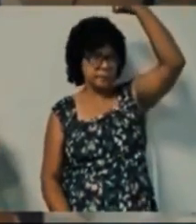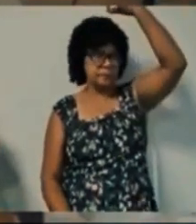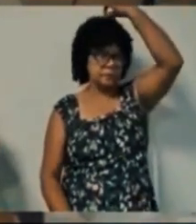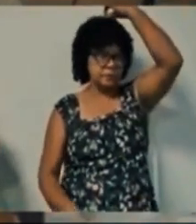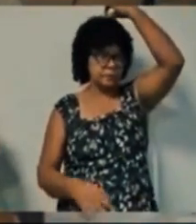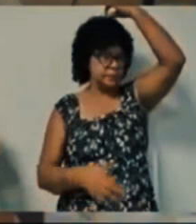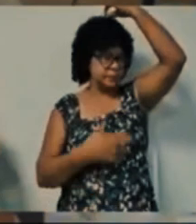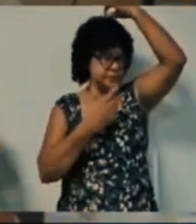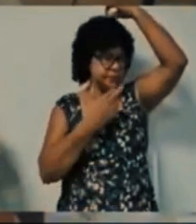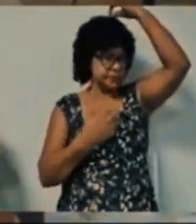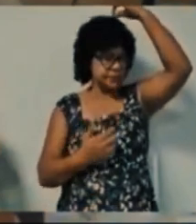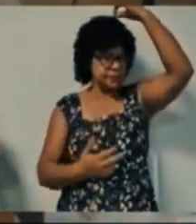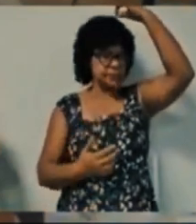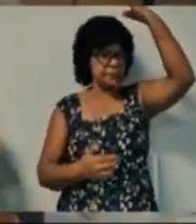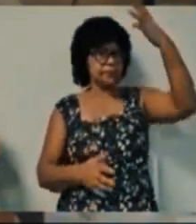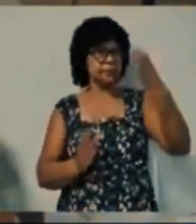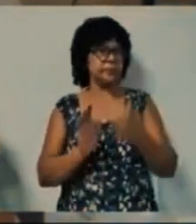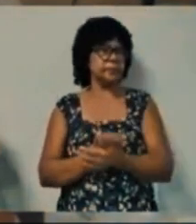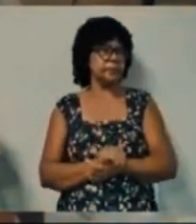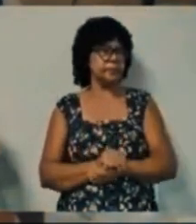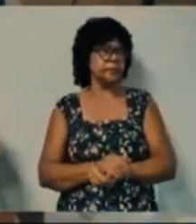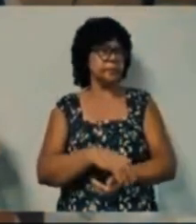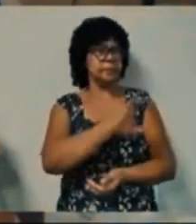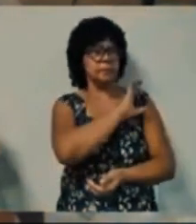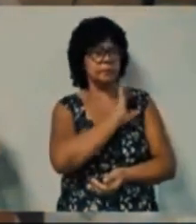Aleluia. Cristo